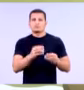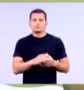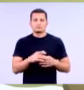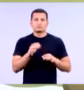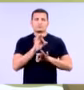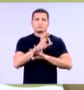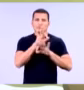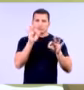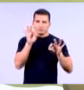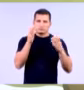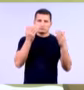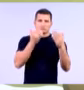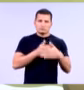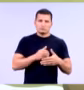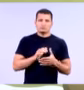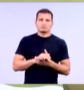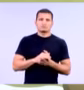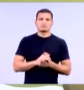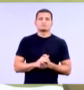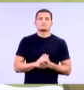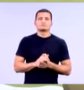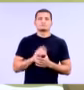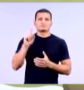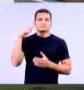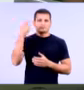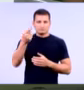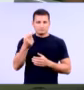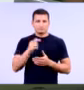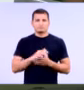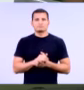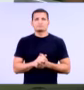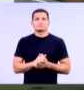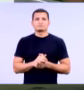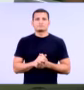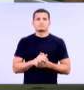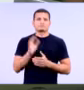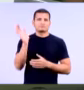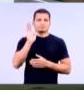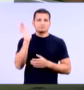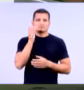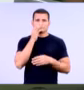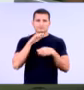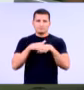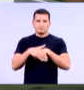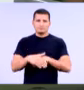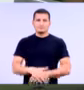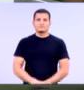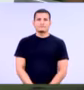avaliação, que é logo após a revisão de ambientação. Tchau, boa noite.